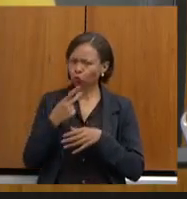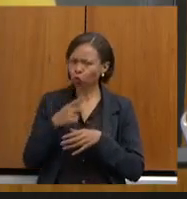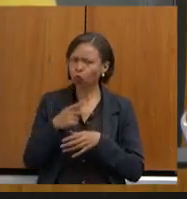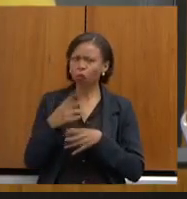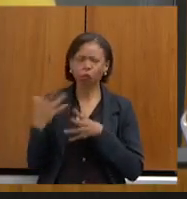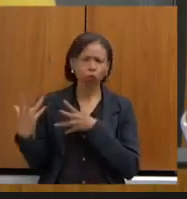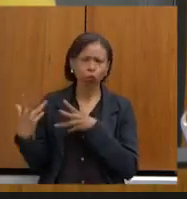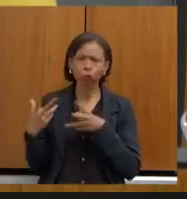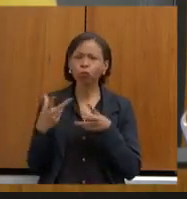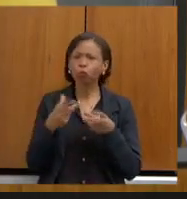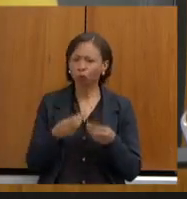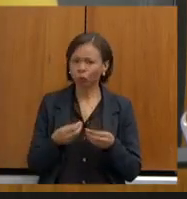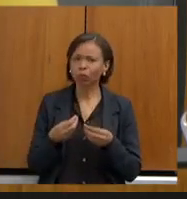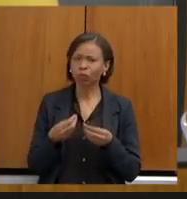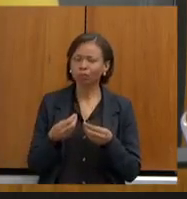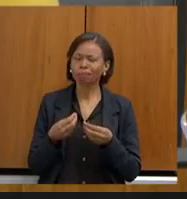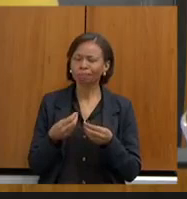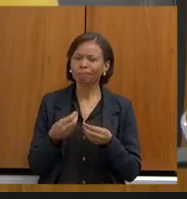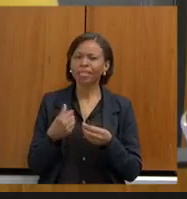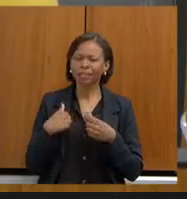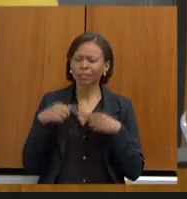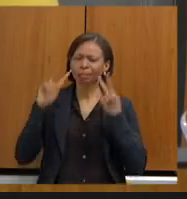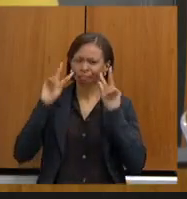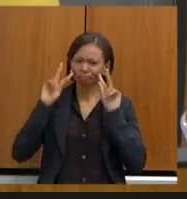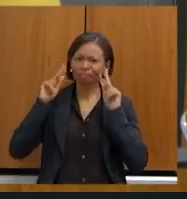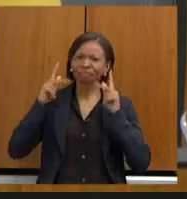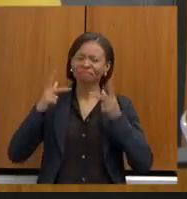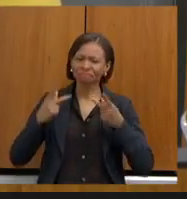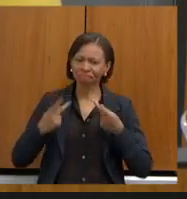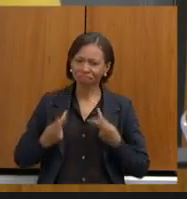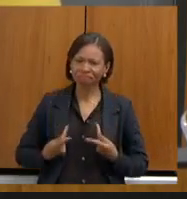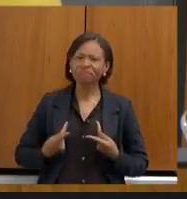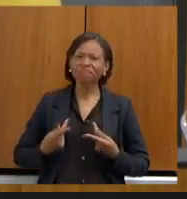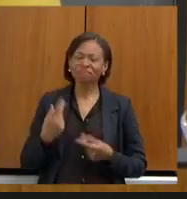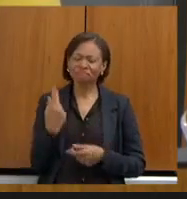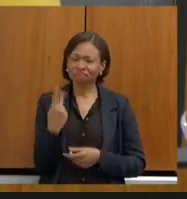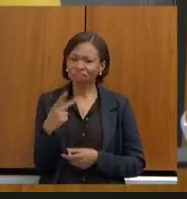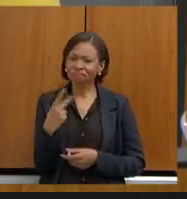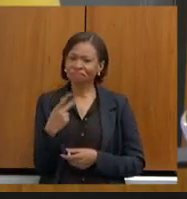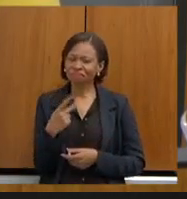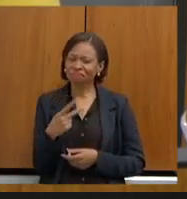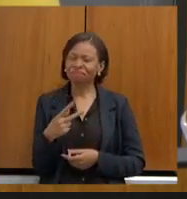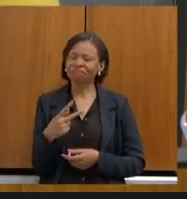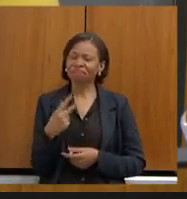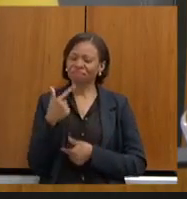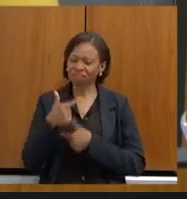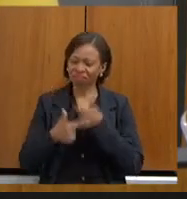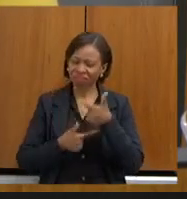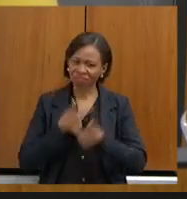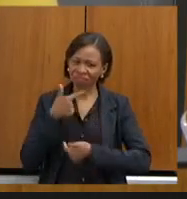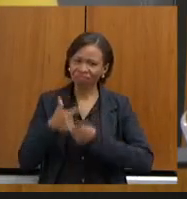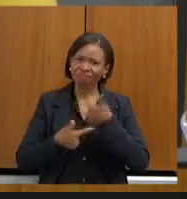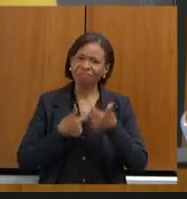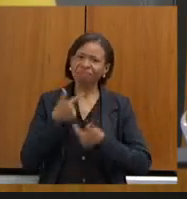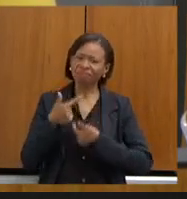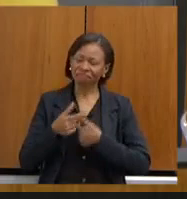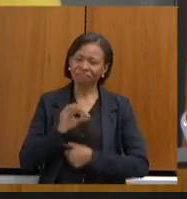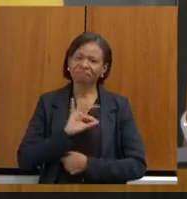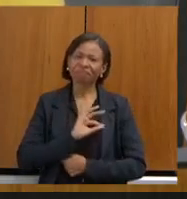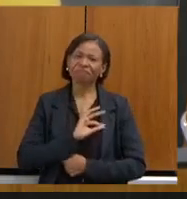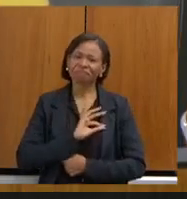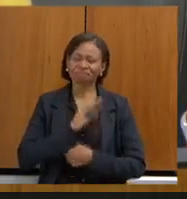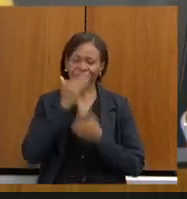que não vieram também o meu reconhecimento pelo trabalho prestado por esta instituição